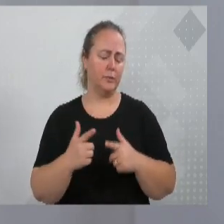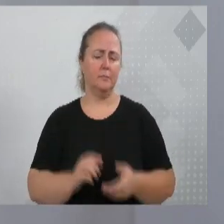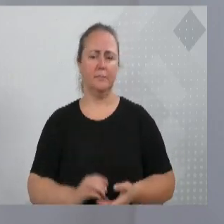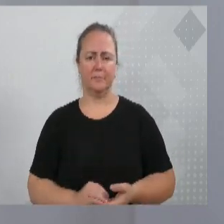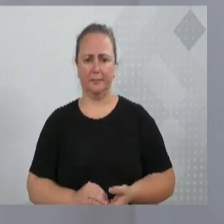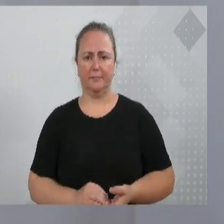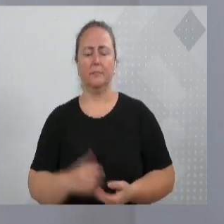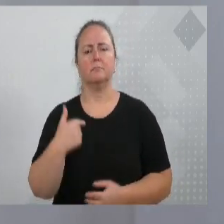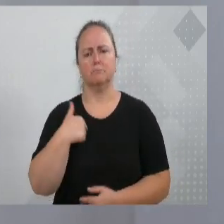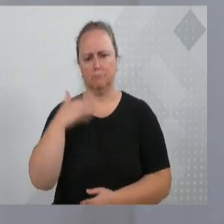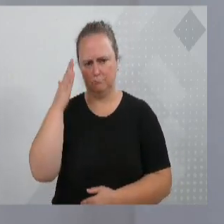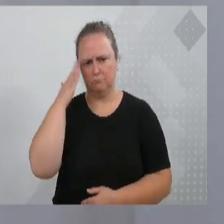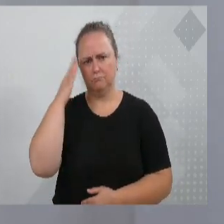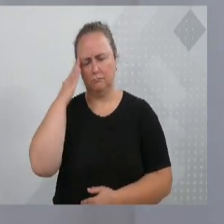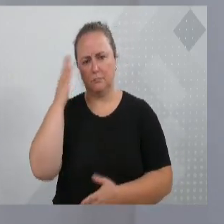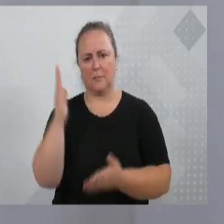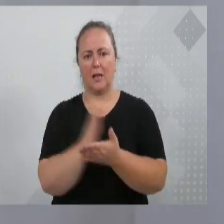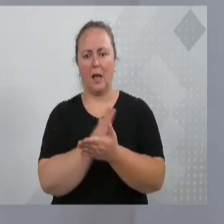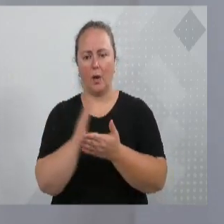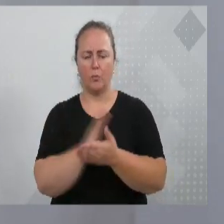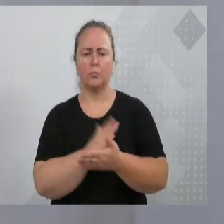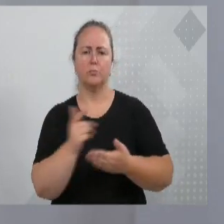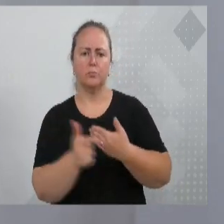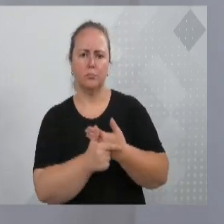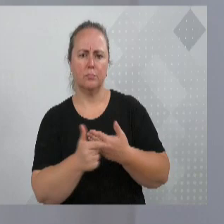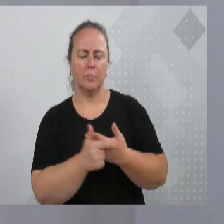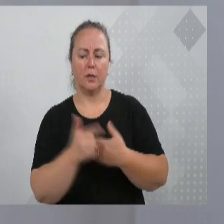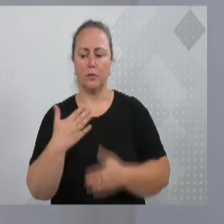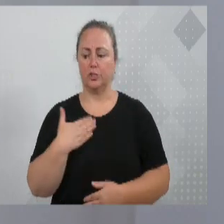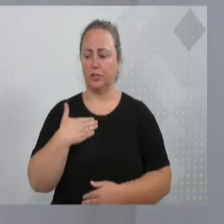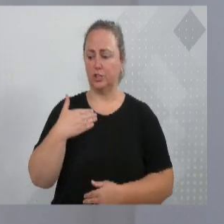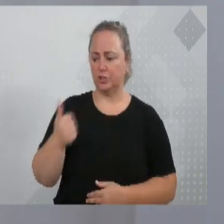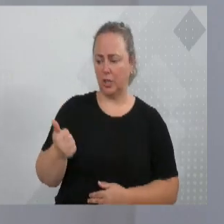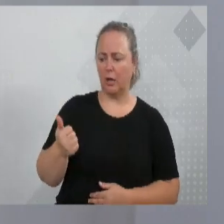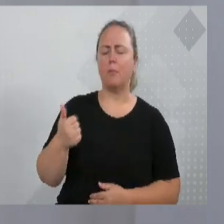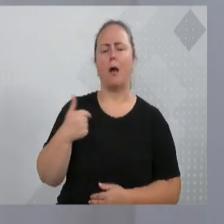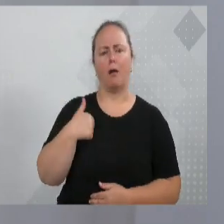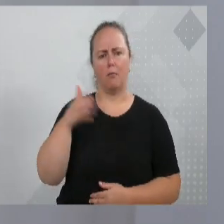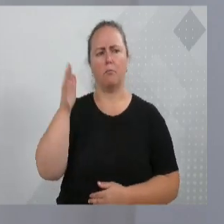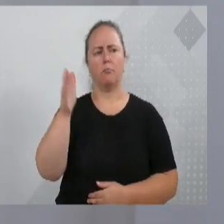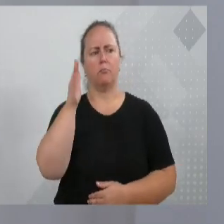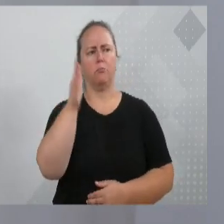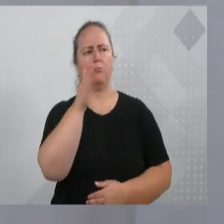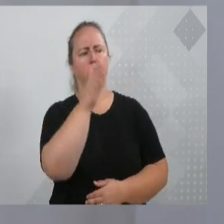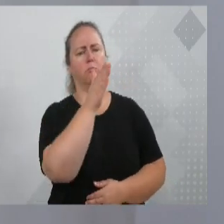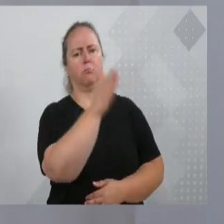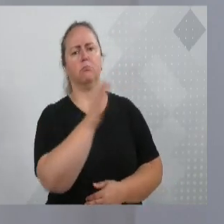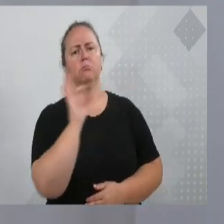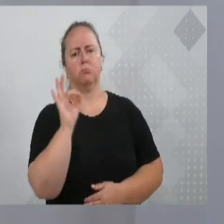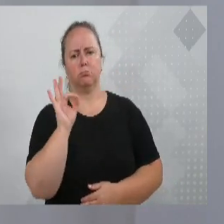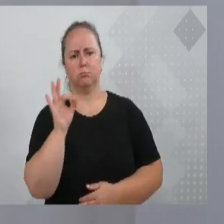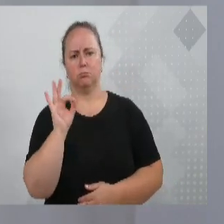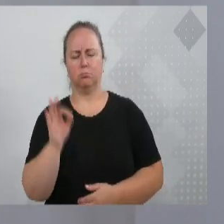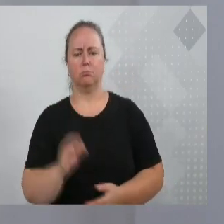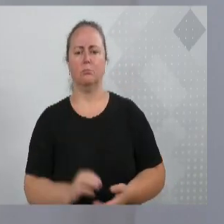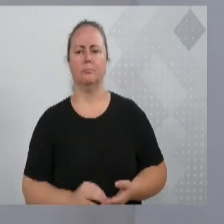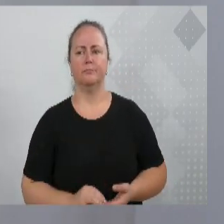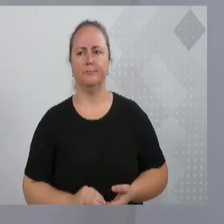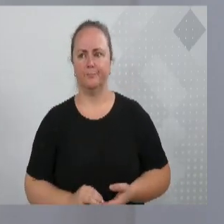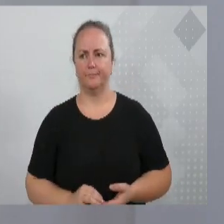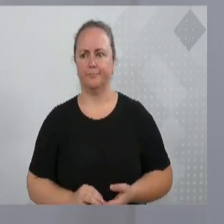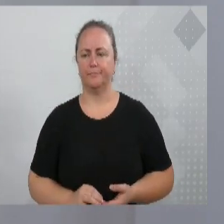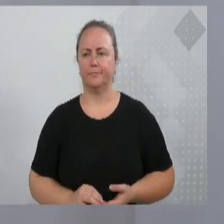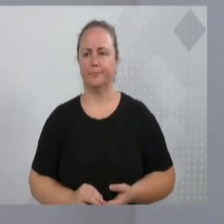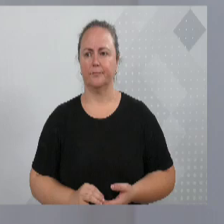outros vereadores estão sabendo algumas situações e é nosso papel quando chamados pela comunidade pelos 35 bairros de vereador é Cristo como muito bem coloca a gente está sempre presente